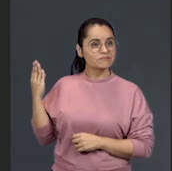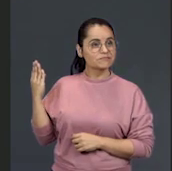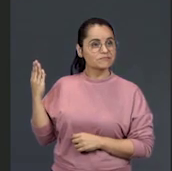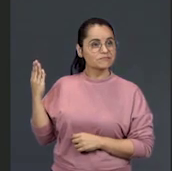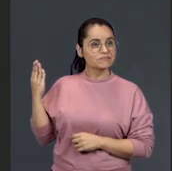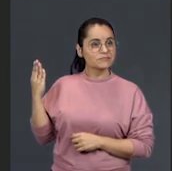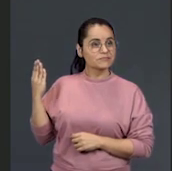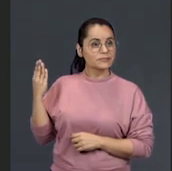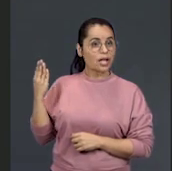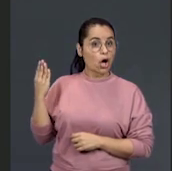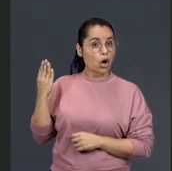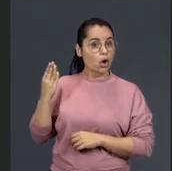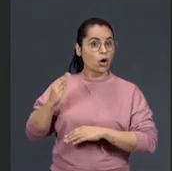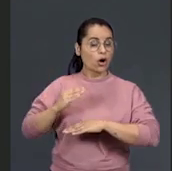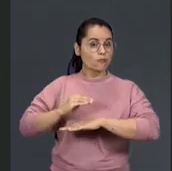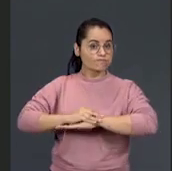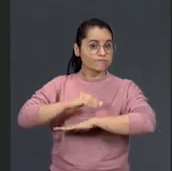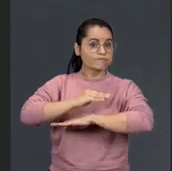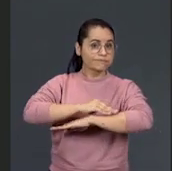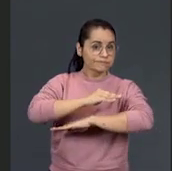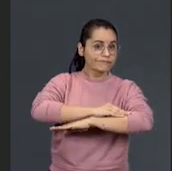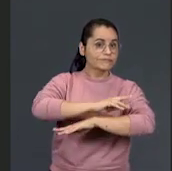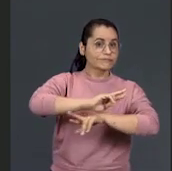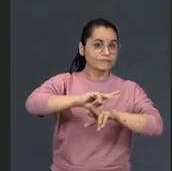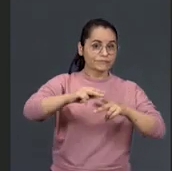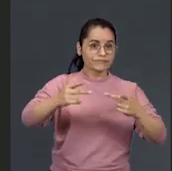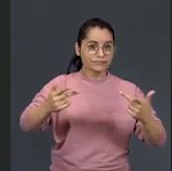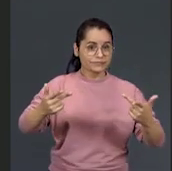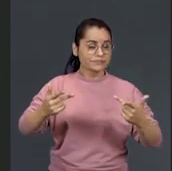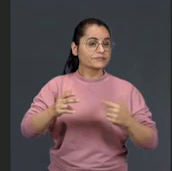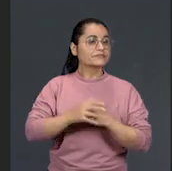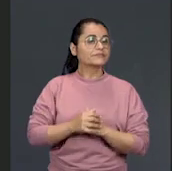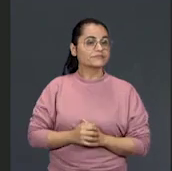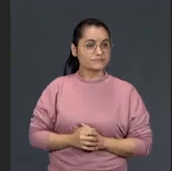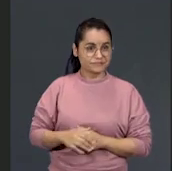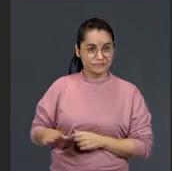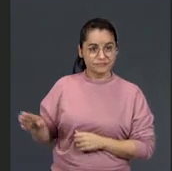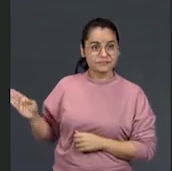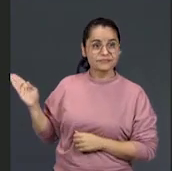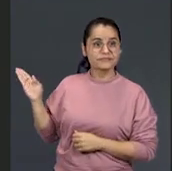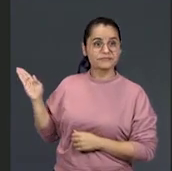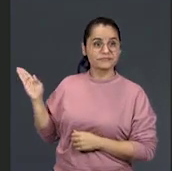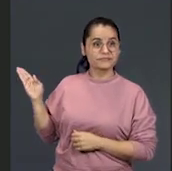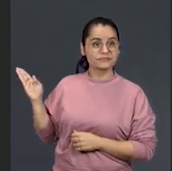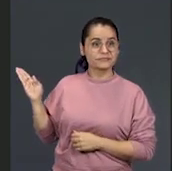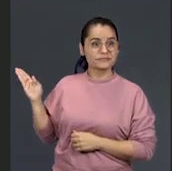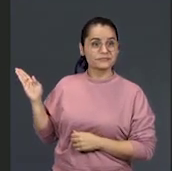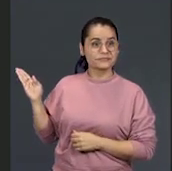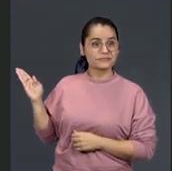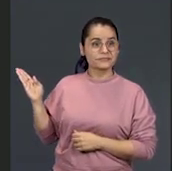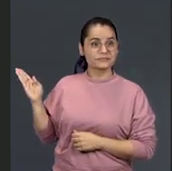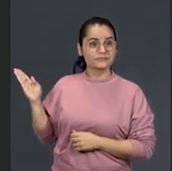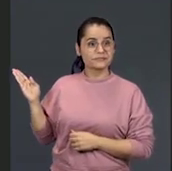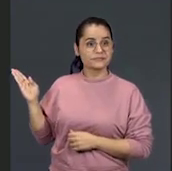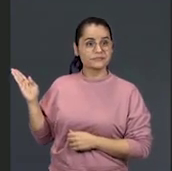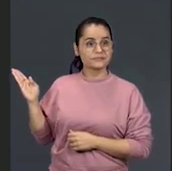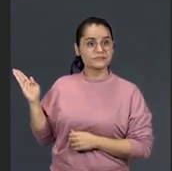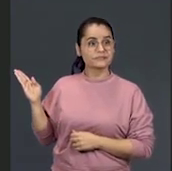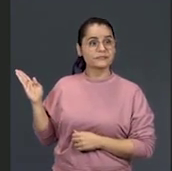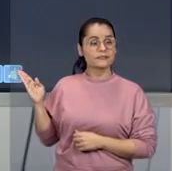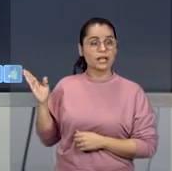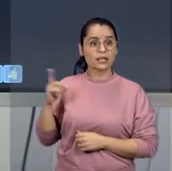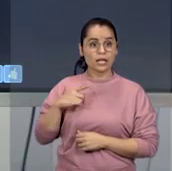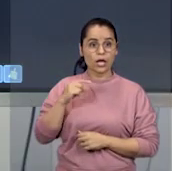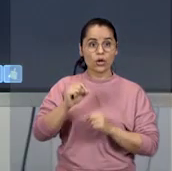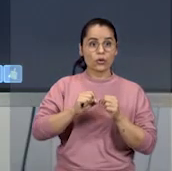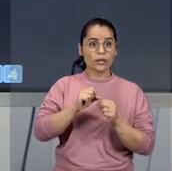né? Anfíbios, sapos, né? Que são os anuros sem cauda, né? Nós temos urodela, que são